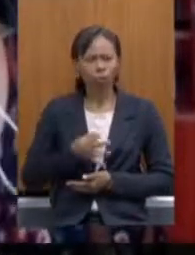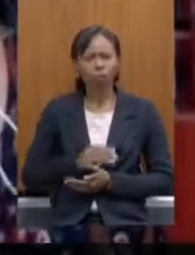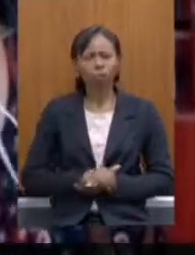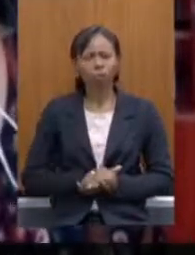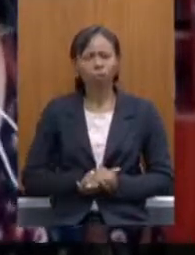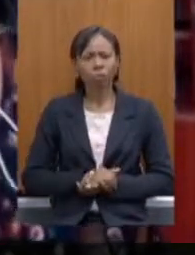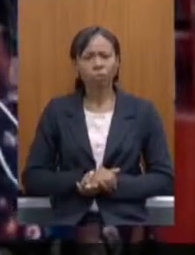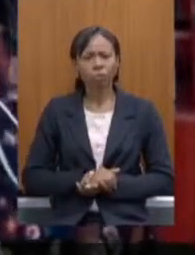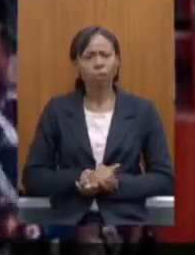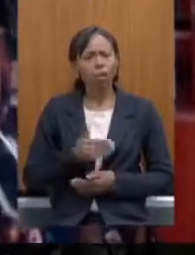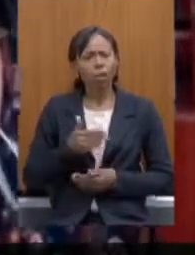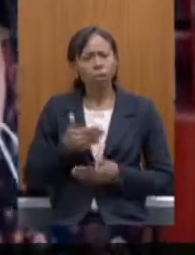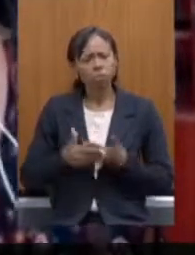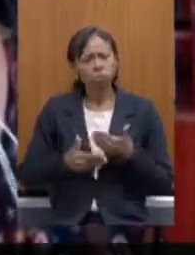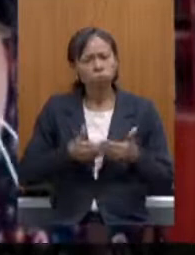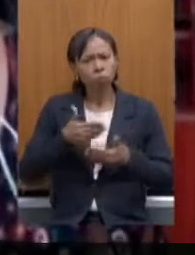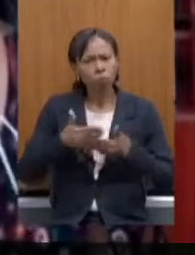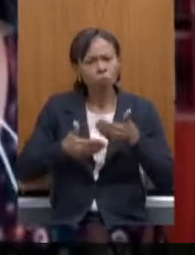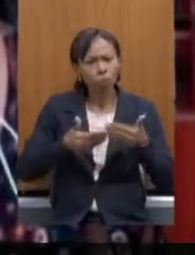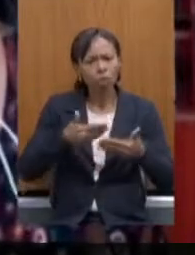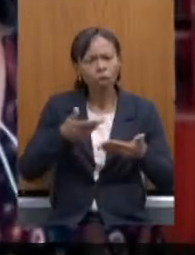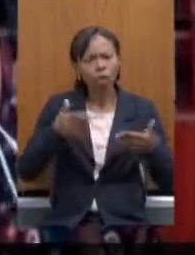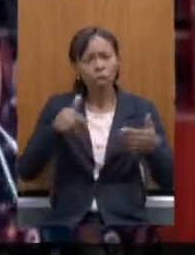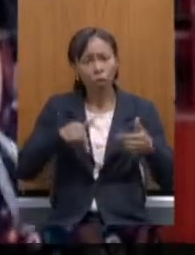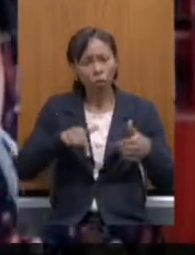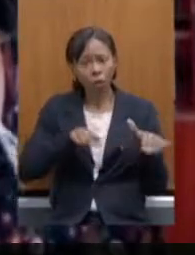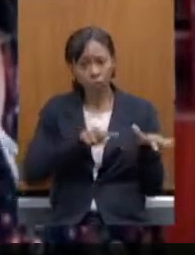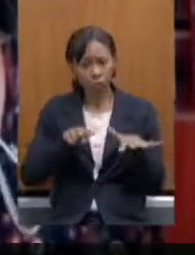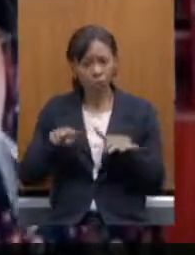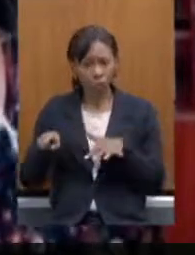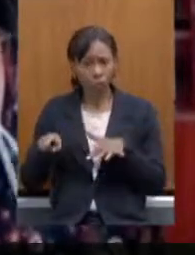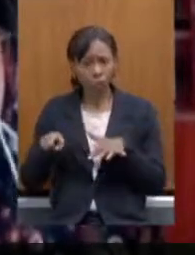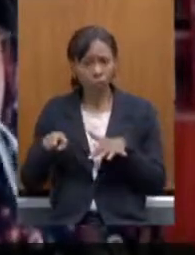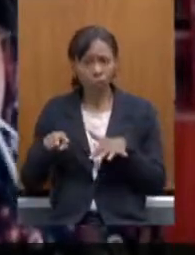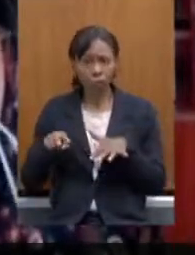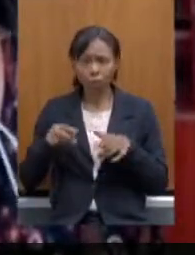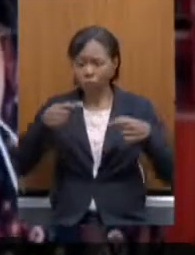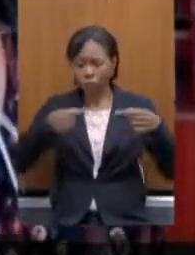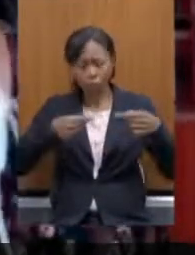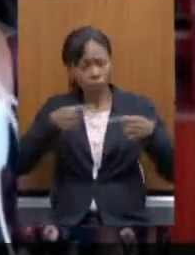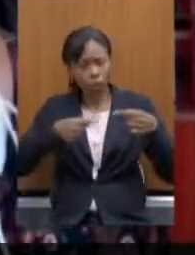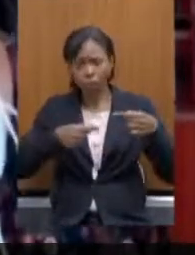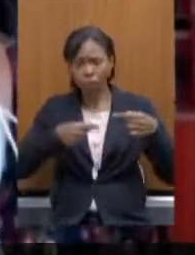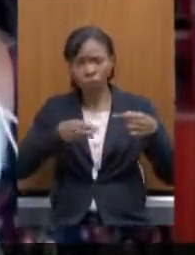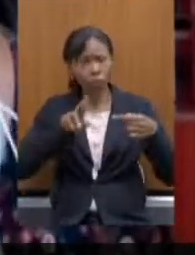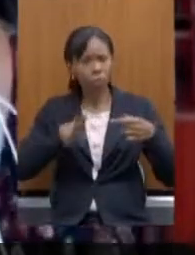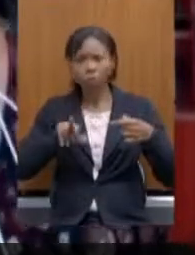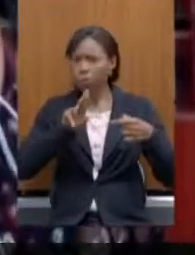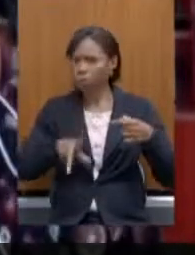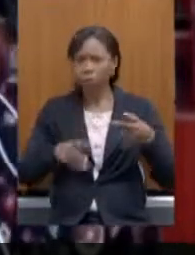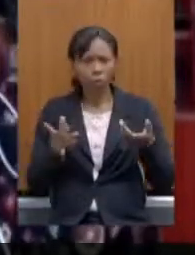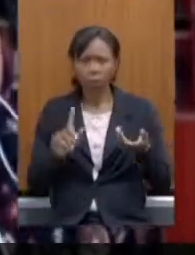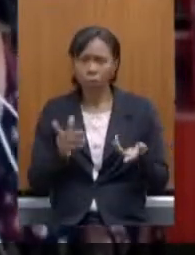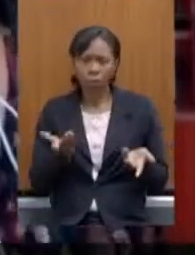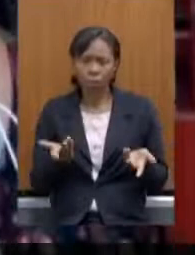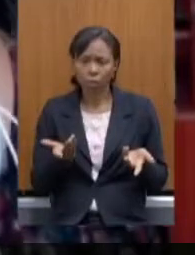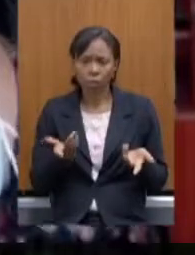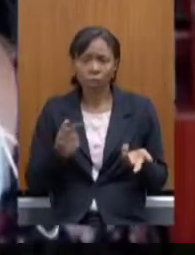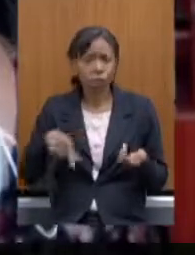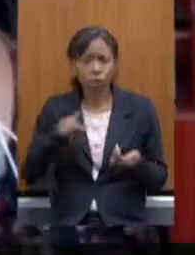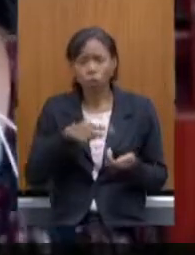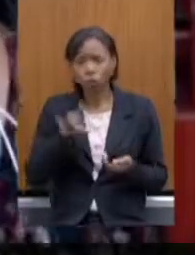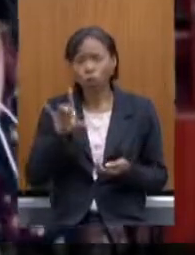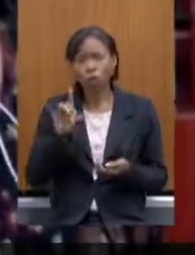processo que a gente abriu nessa semana eu digo ele é um processo de diálogo ele é um processo umas nós estamos